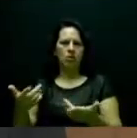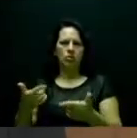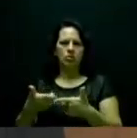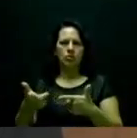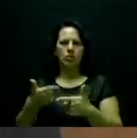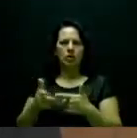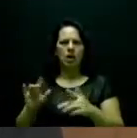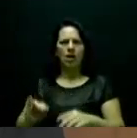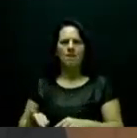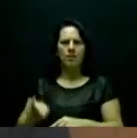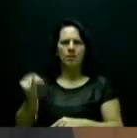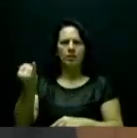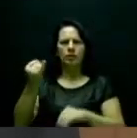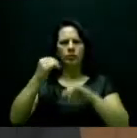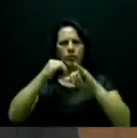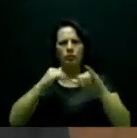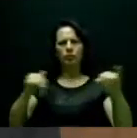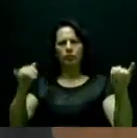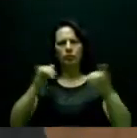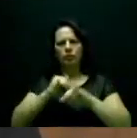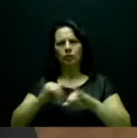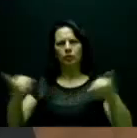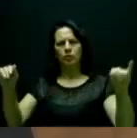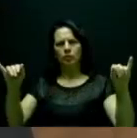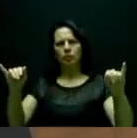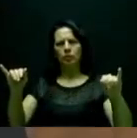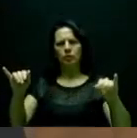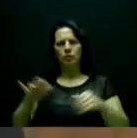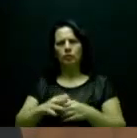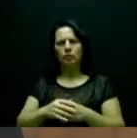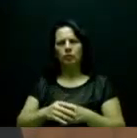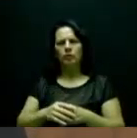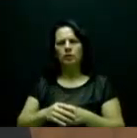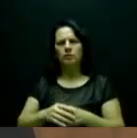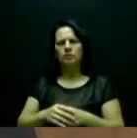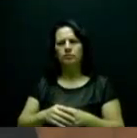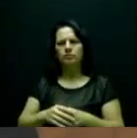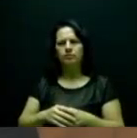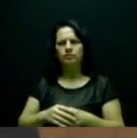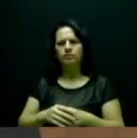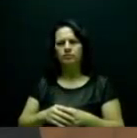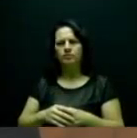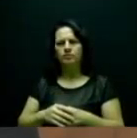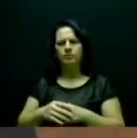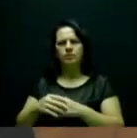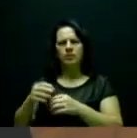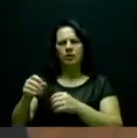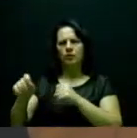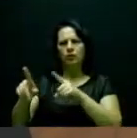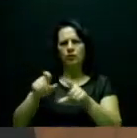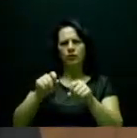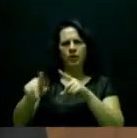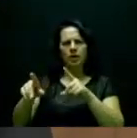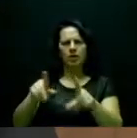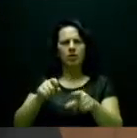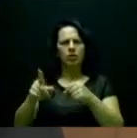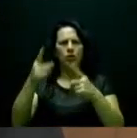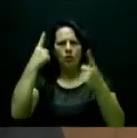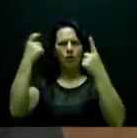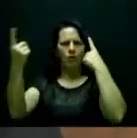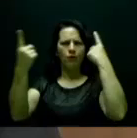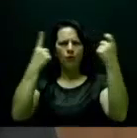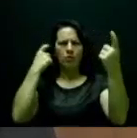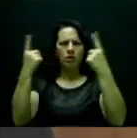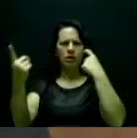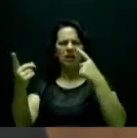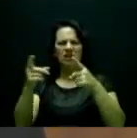é que eles aproveitaram essa publicação como escopo, né, de um post qualquer. E ali vieram ameaças de todos os tipos, né? Eles me